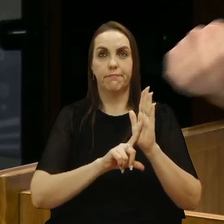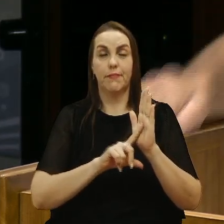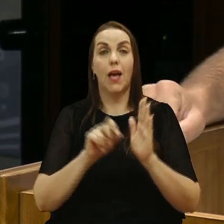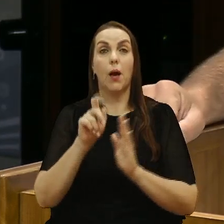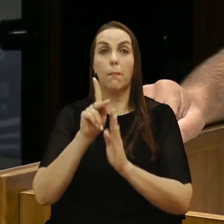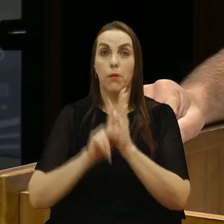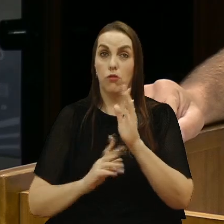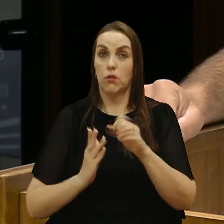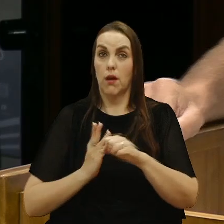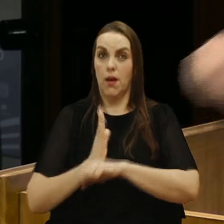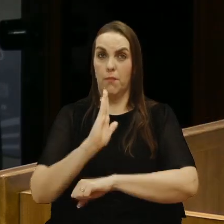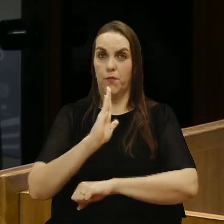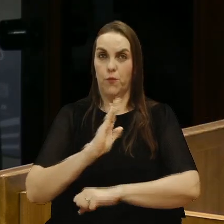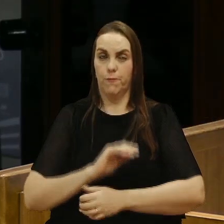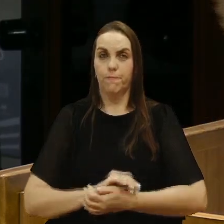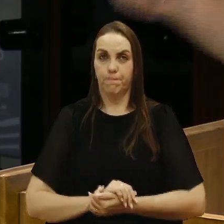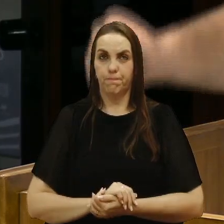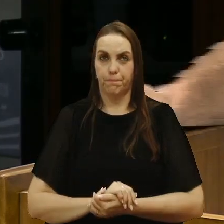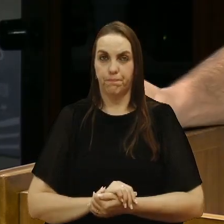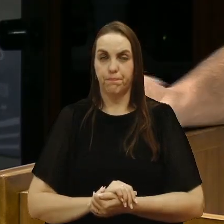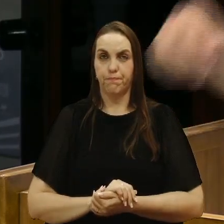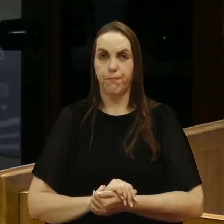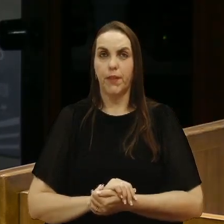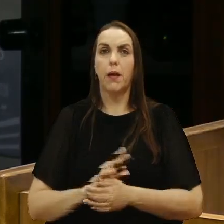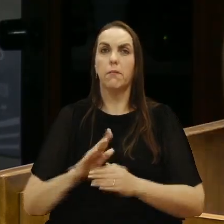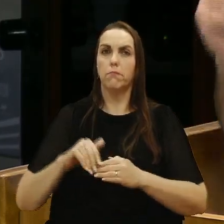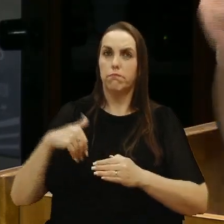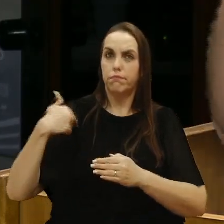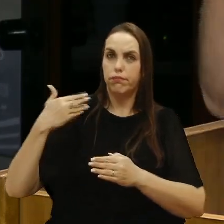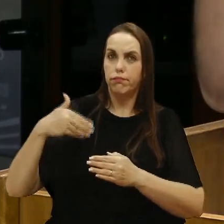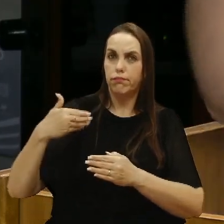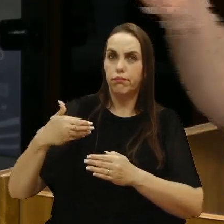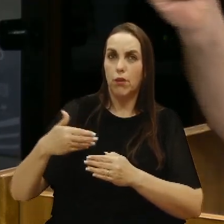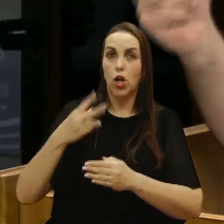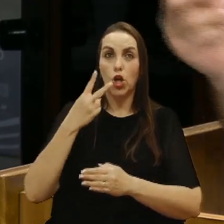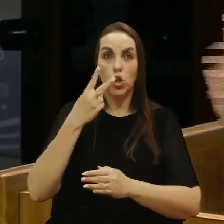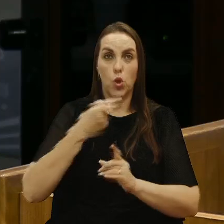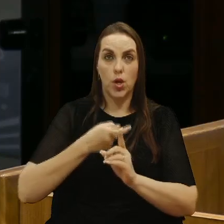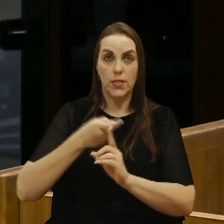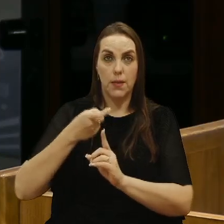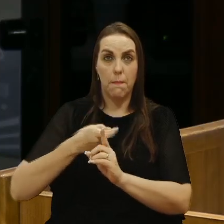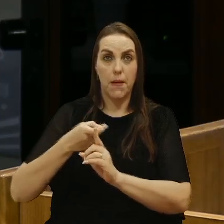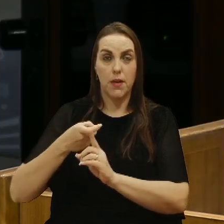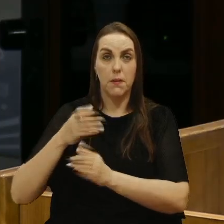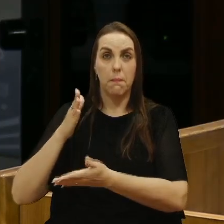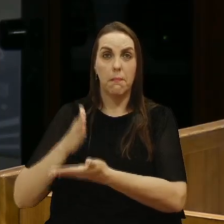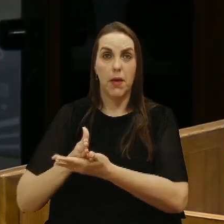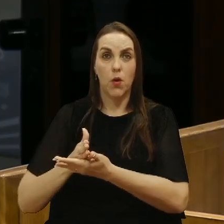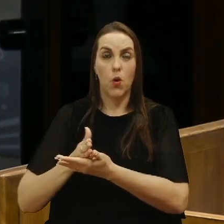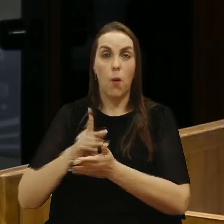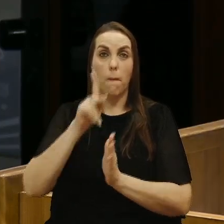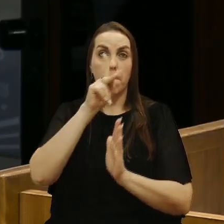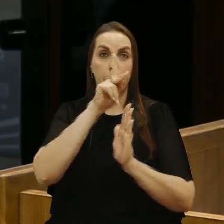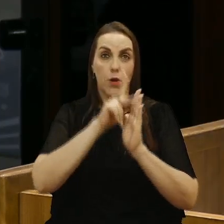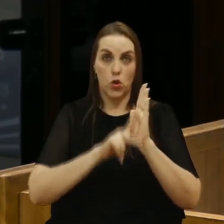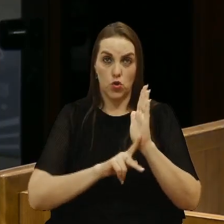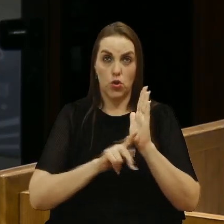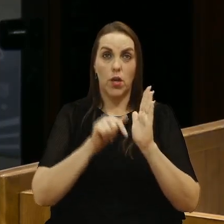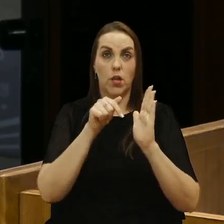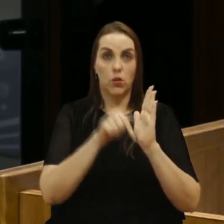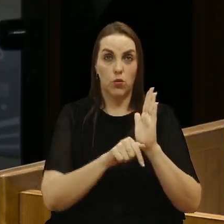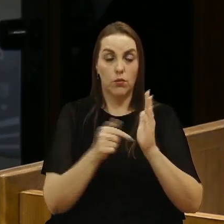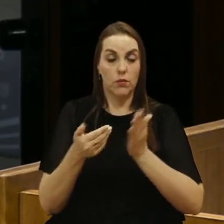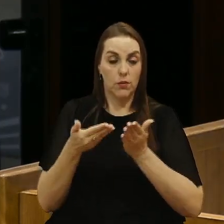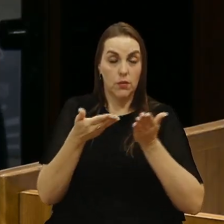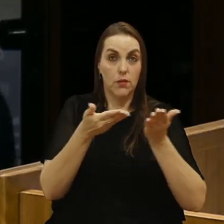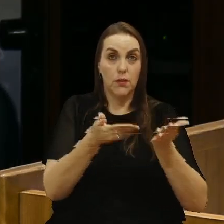foi aprovado. Passados 2 meses e meio, um projeto que foi trazido